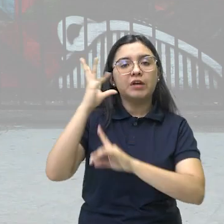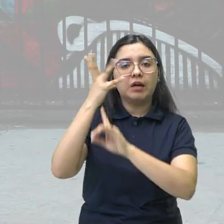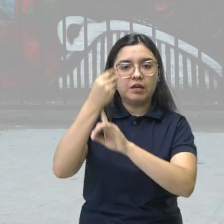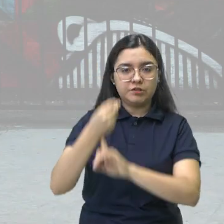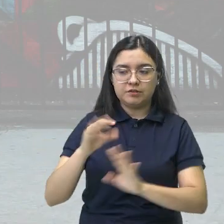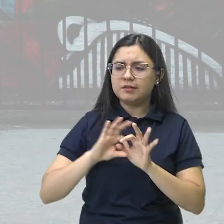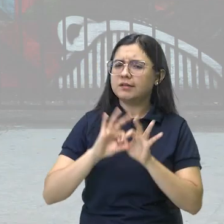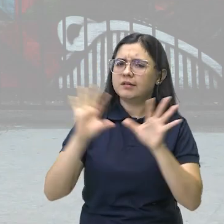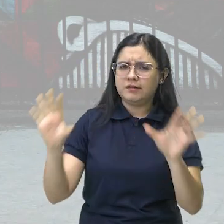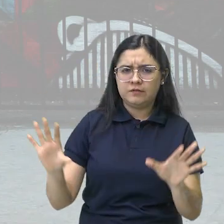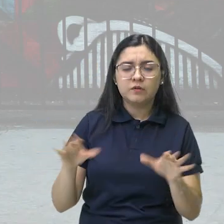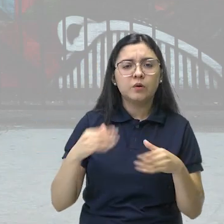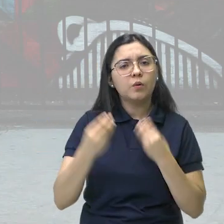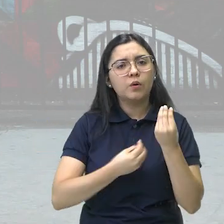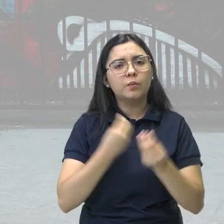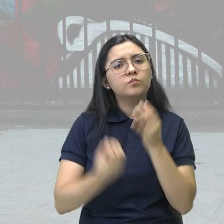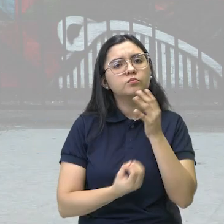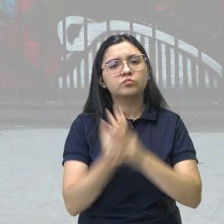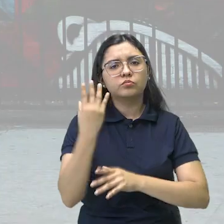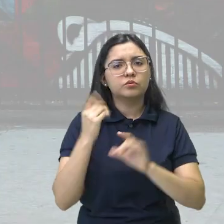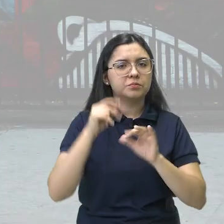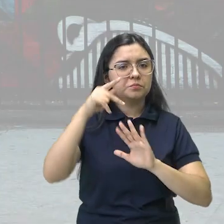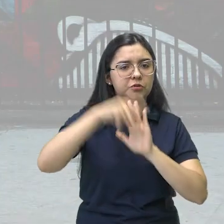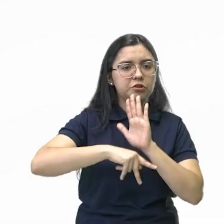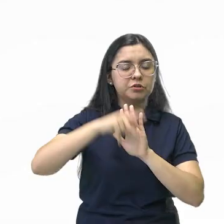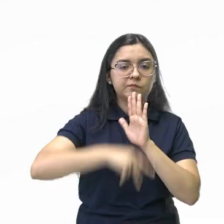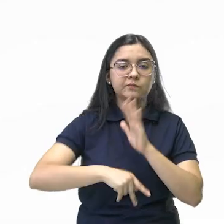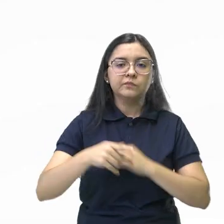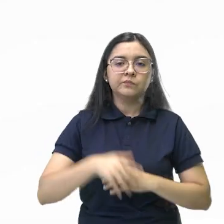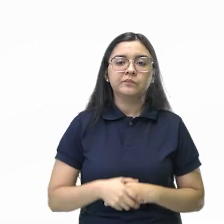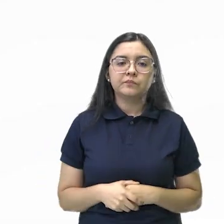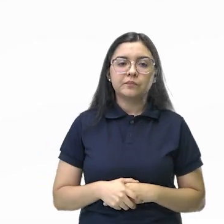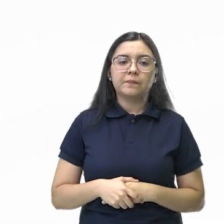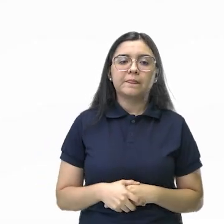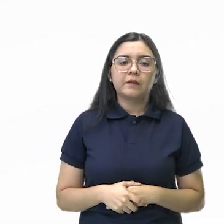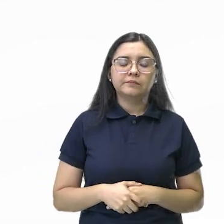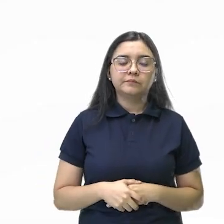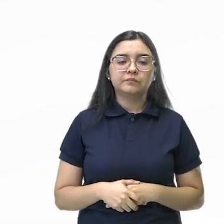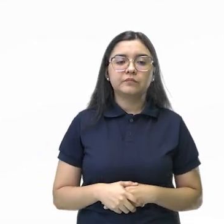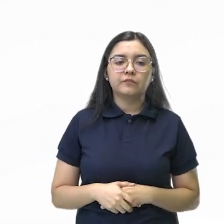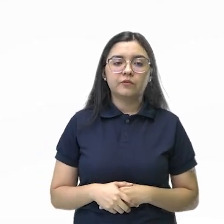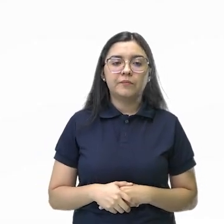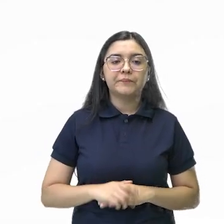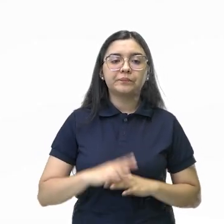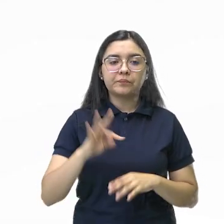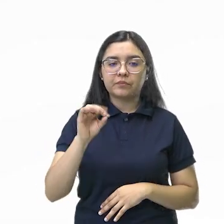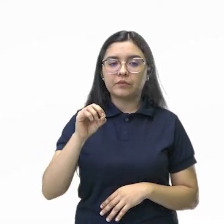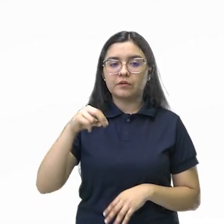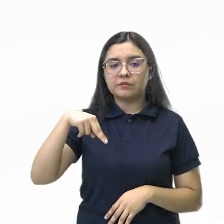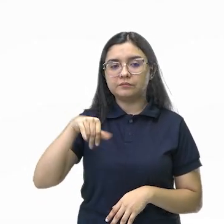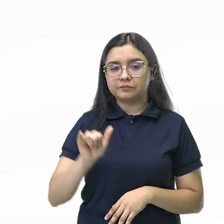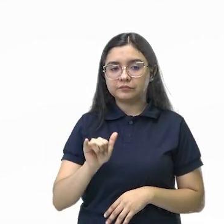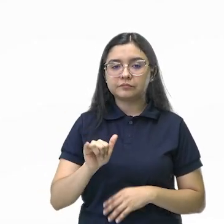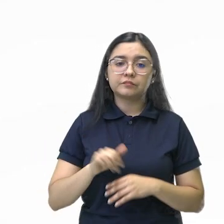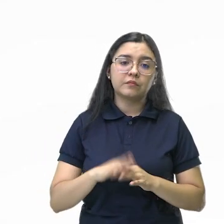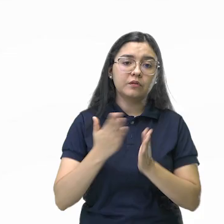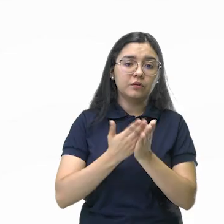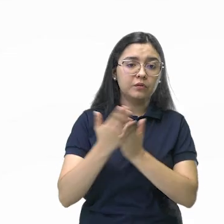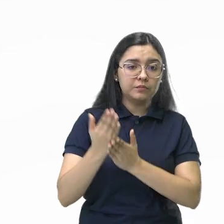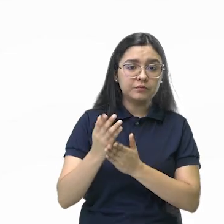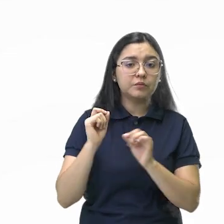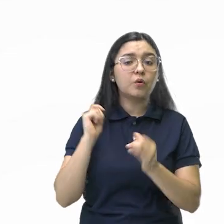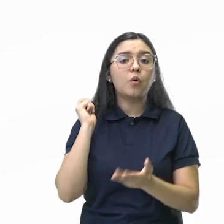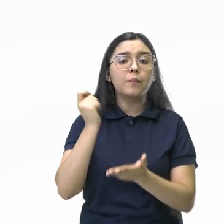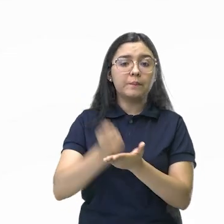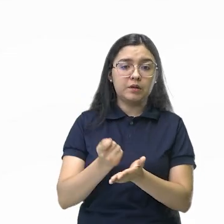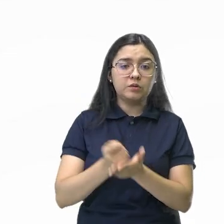céu aberto. Então, como foi que surgiu esse projeto? Então, Tony Goldman